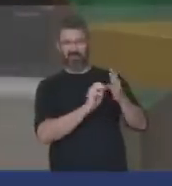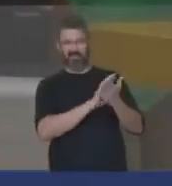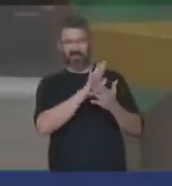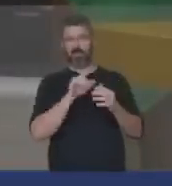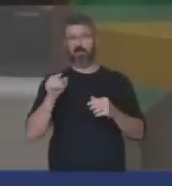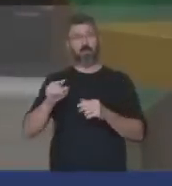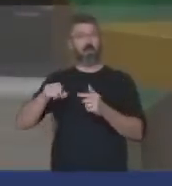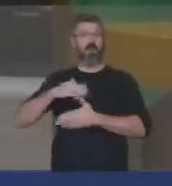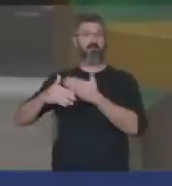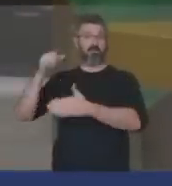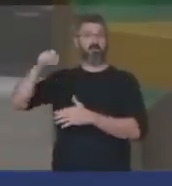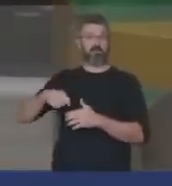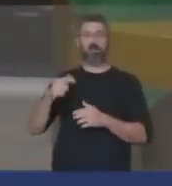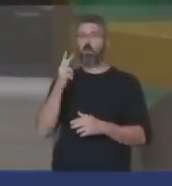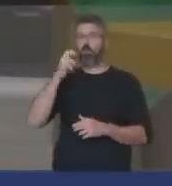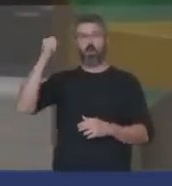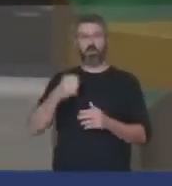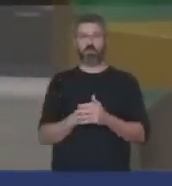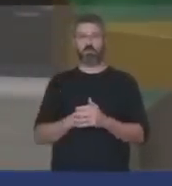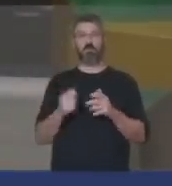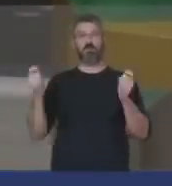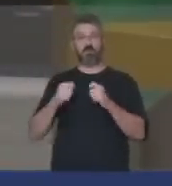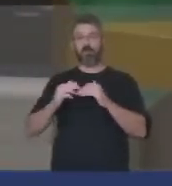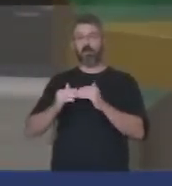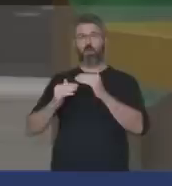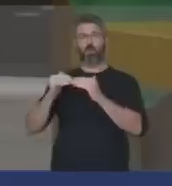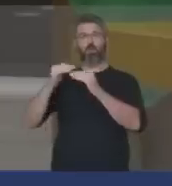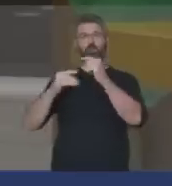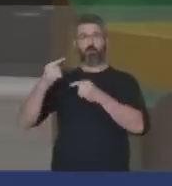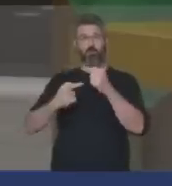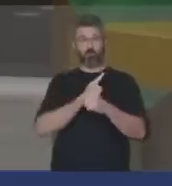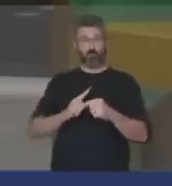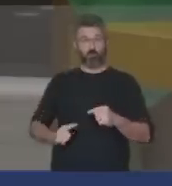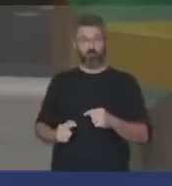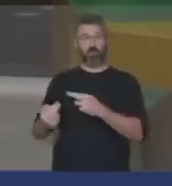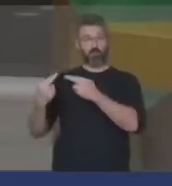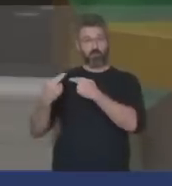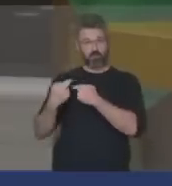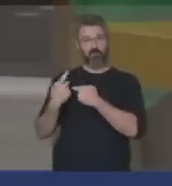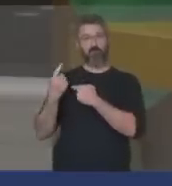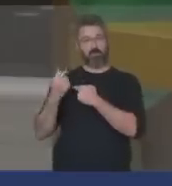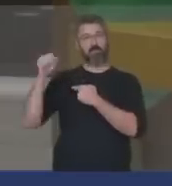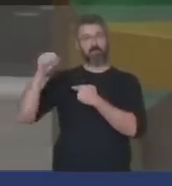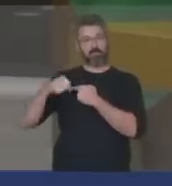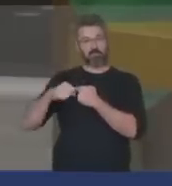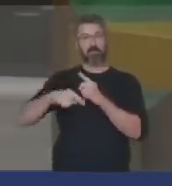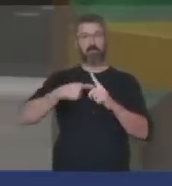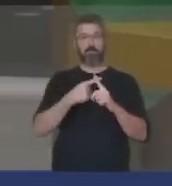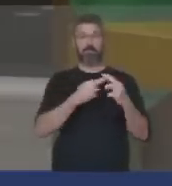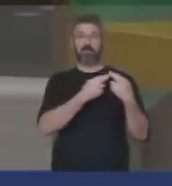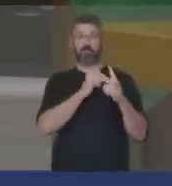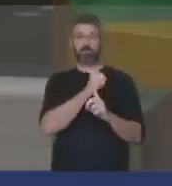grande avanço, é uma grande conquista que dá para construir pela política do governo responsabilidade fiscal e